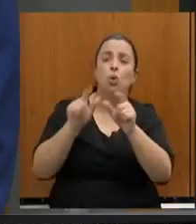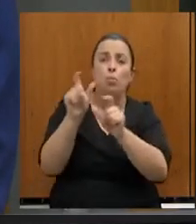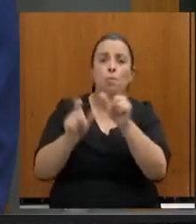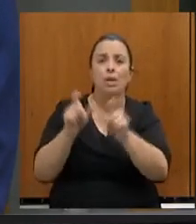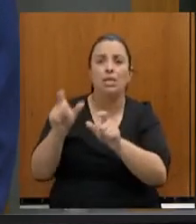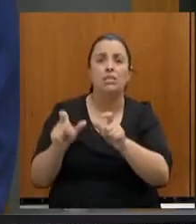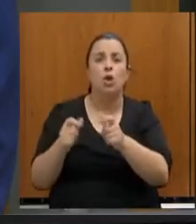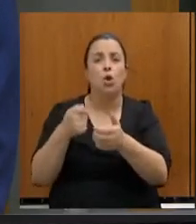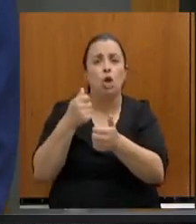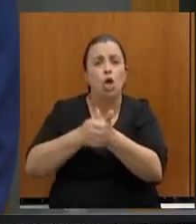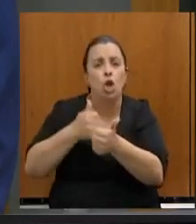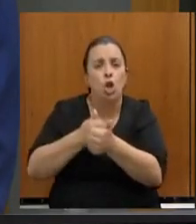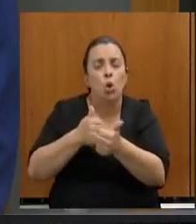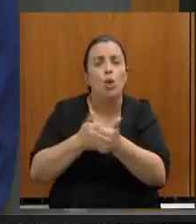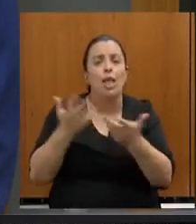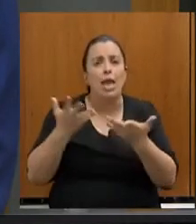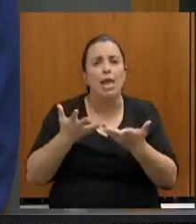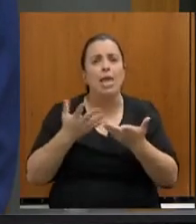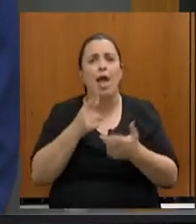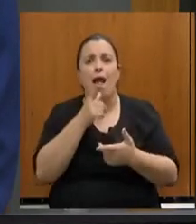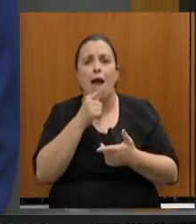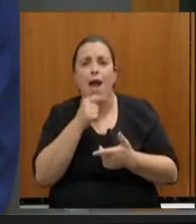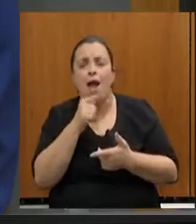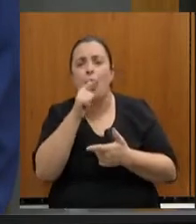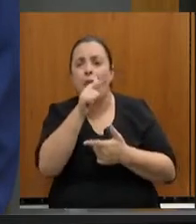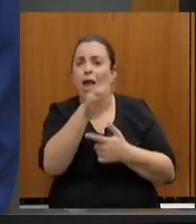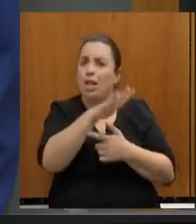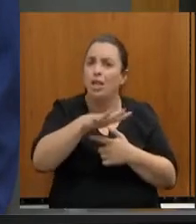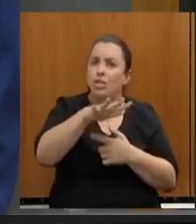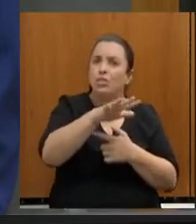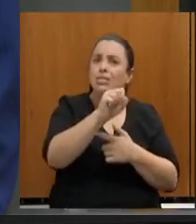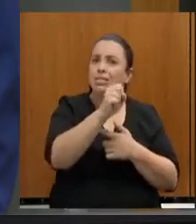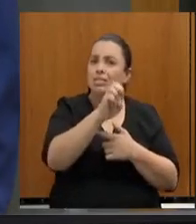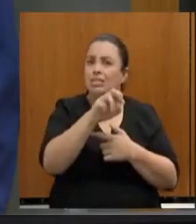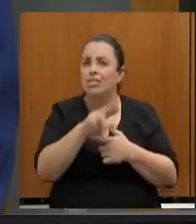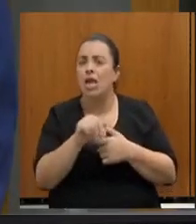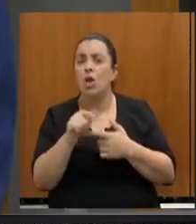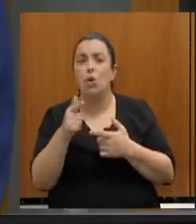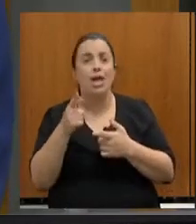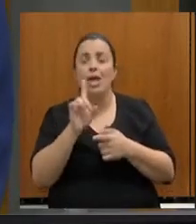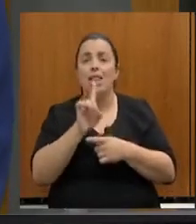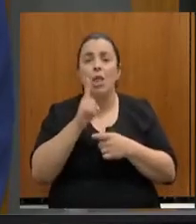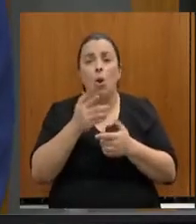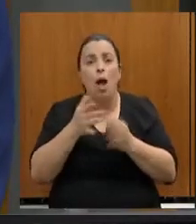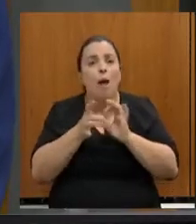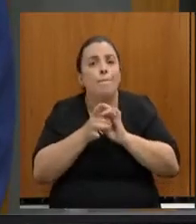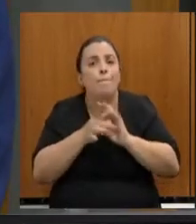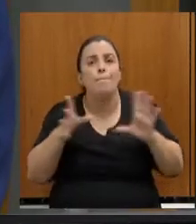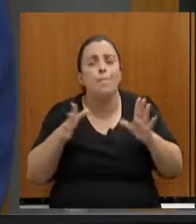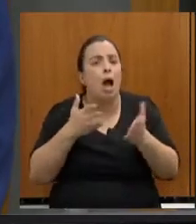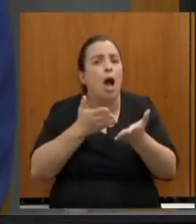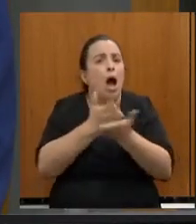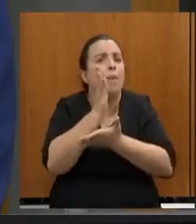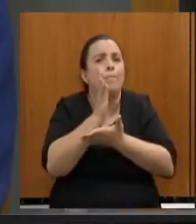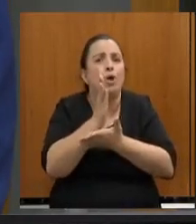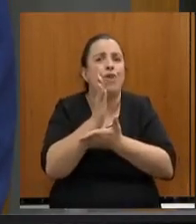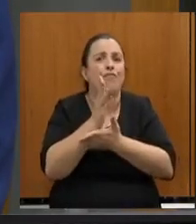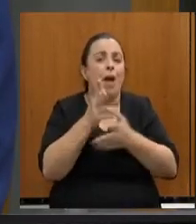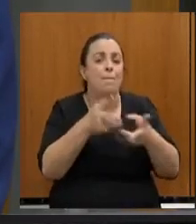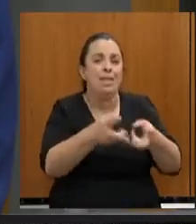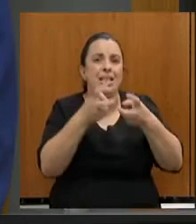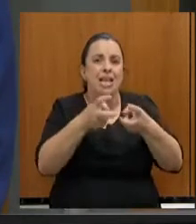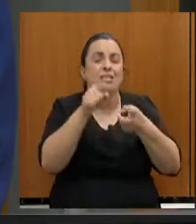luta pelas águas do Cerro e não aprova e qualquer licenciamento de empreendimento minerário nessa região e sobre o Rio